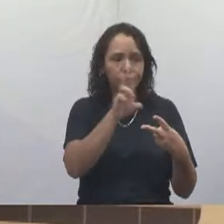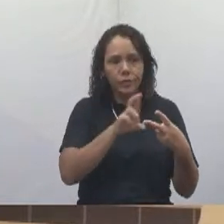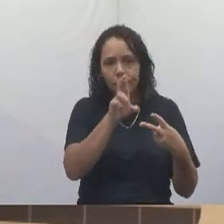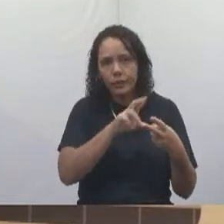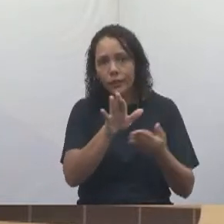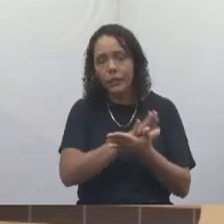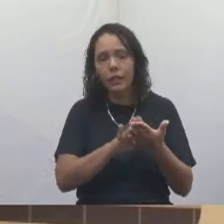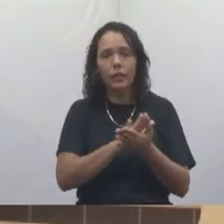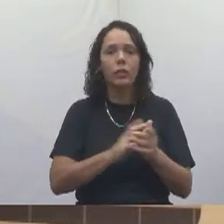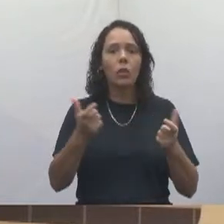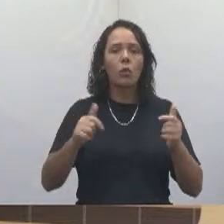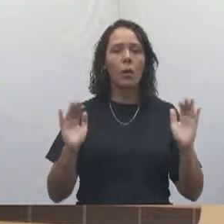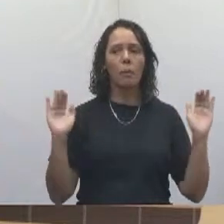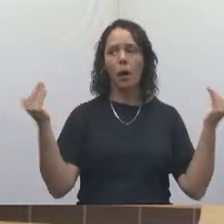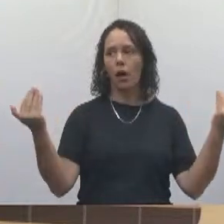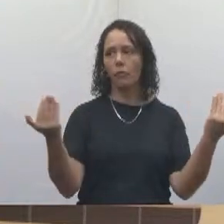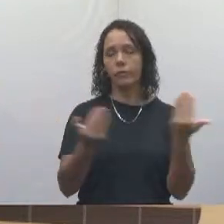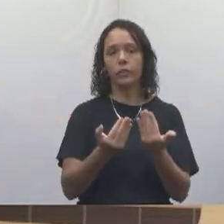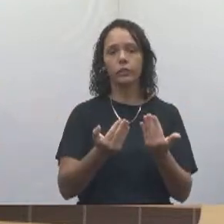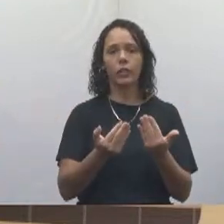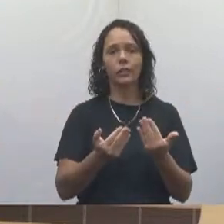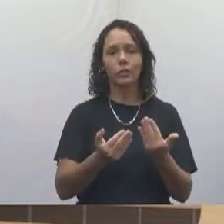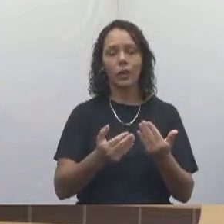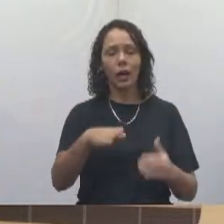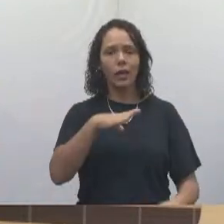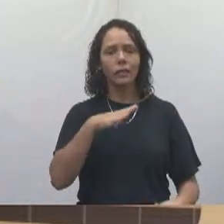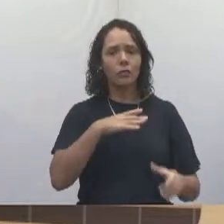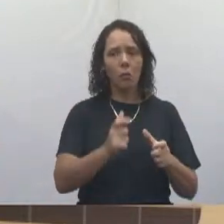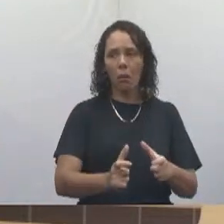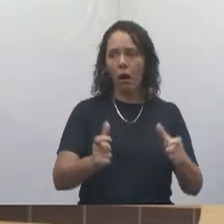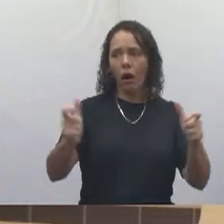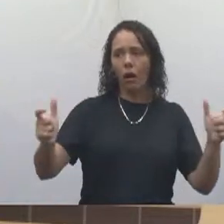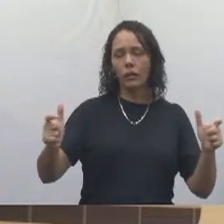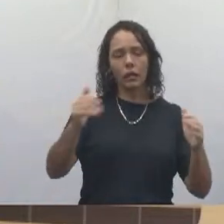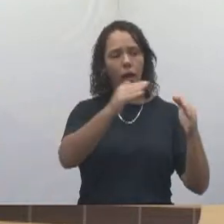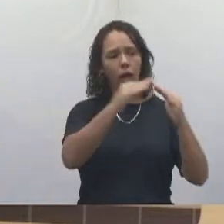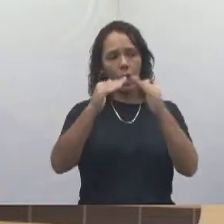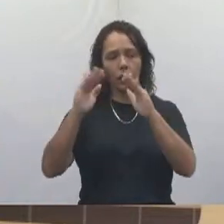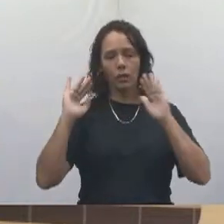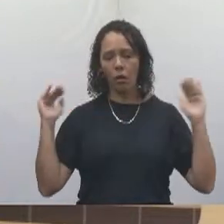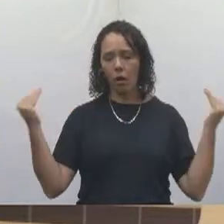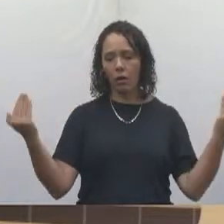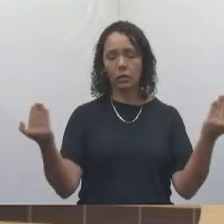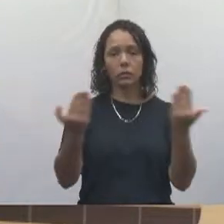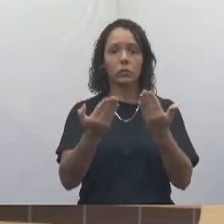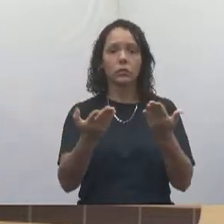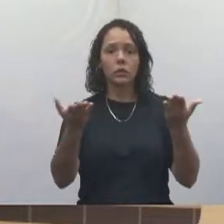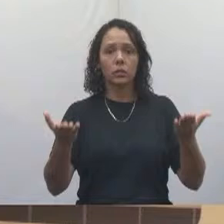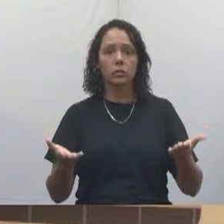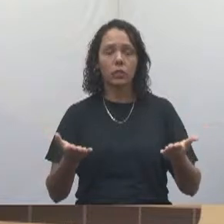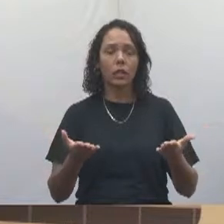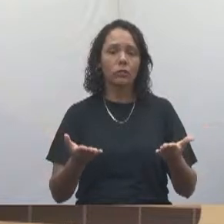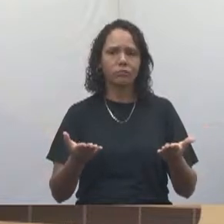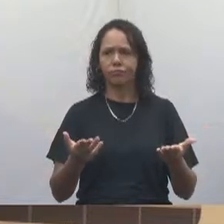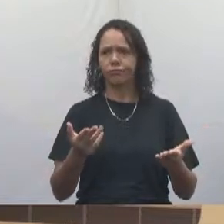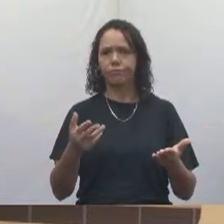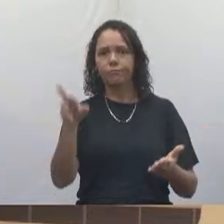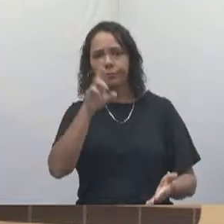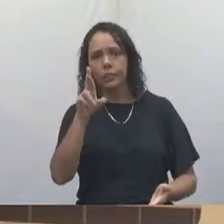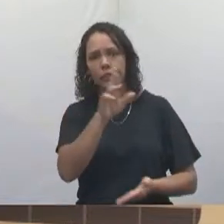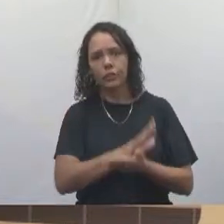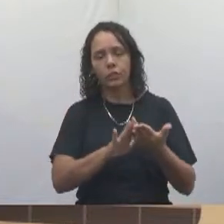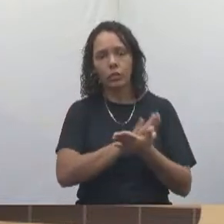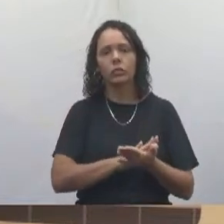condomínios fechados. O município foi crescendo sobre o condomínio fechado e, dentro dos condomínios fechados, fazia o que bem entendia. Nós